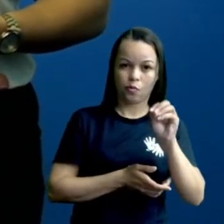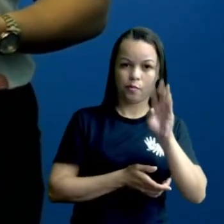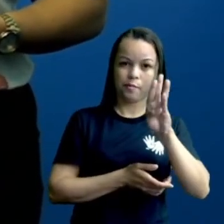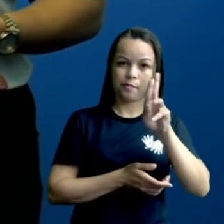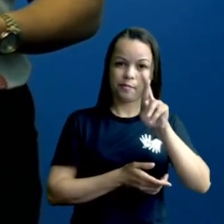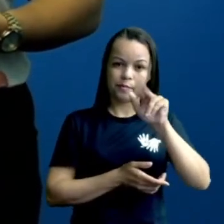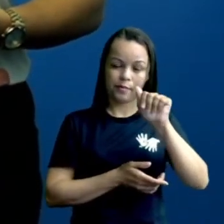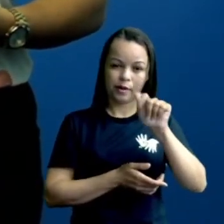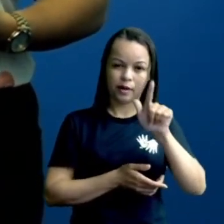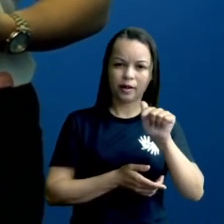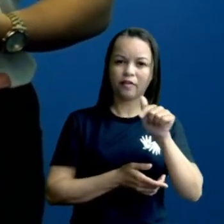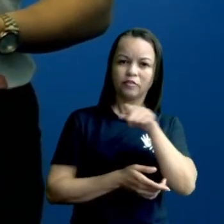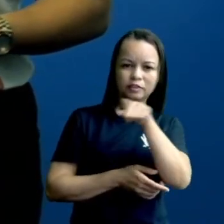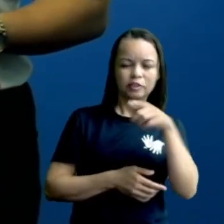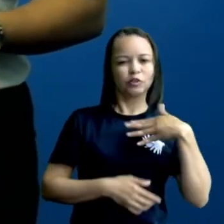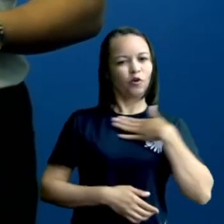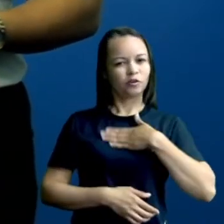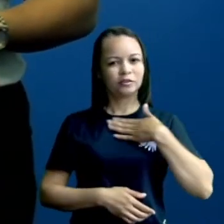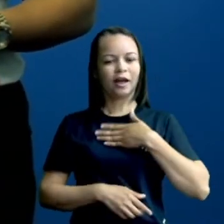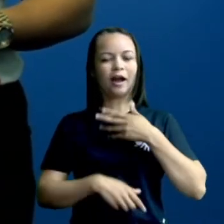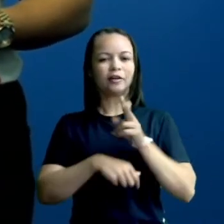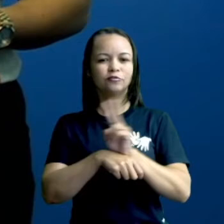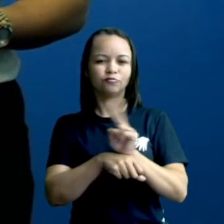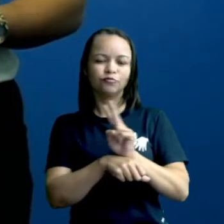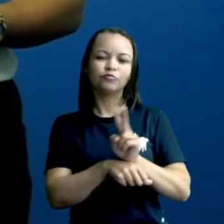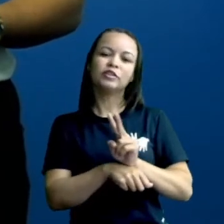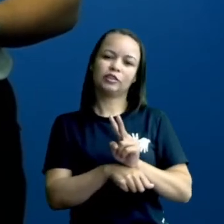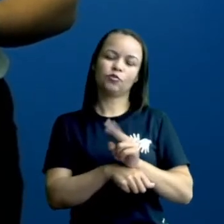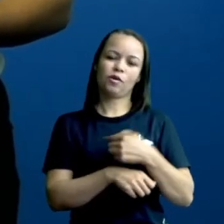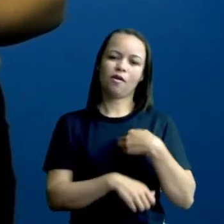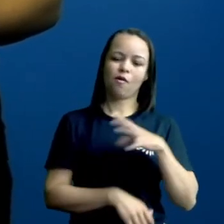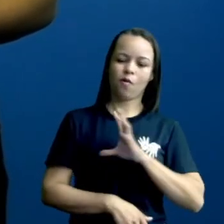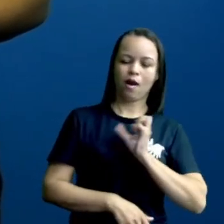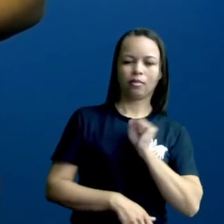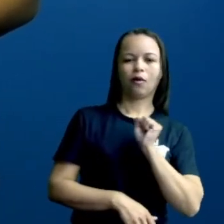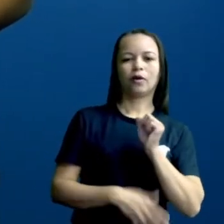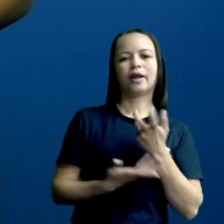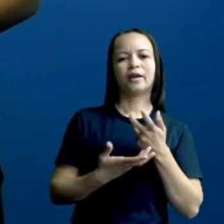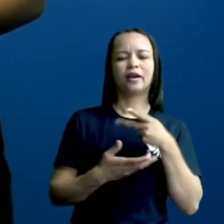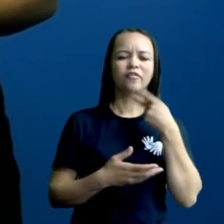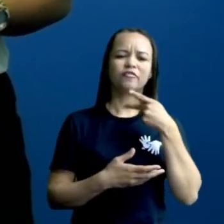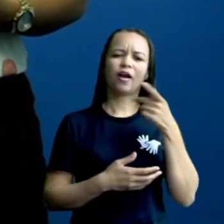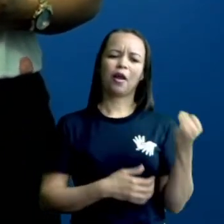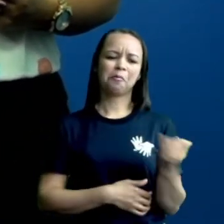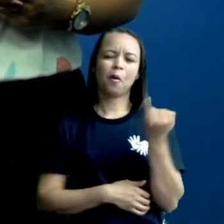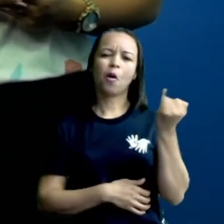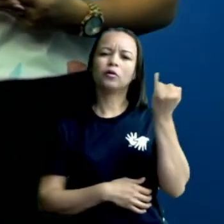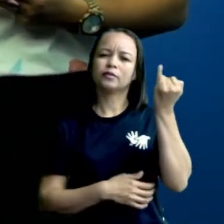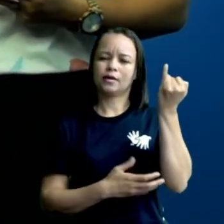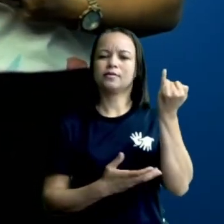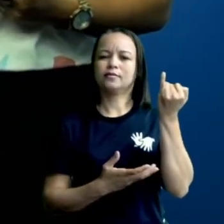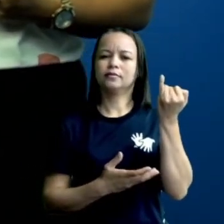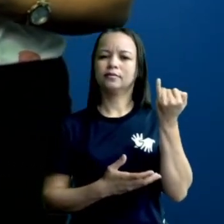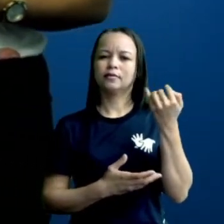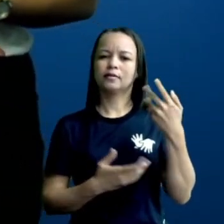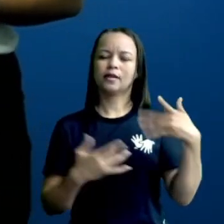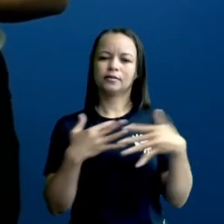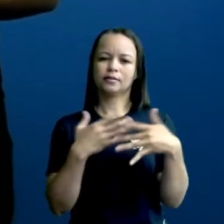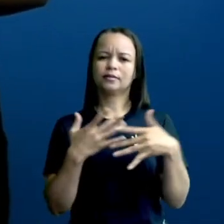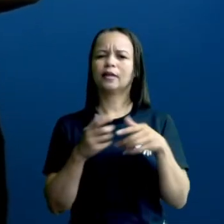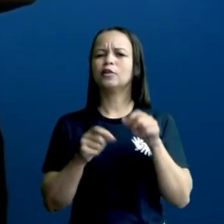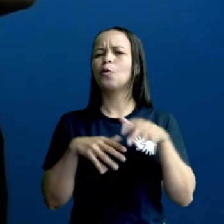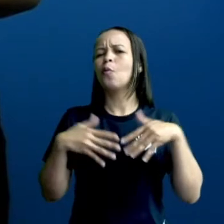adorei assistir esse vídeo. Ele fala sobre a maior riqueza, né? Qual é a maior riqueza aqui da cidade de Vitória de Santo